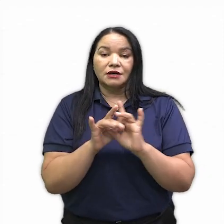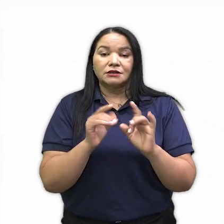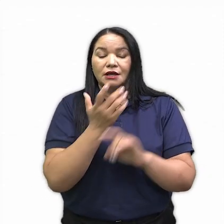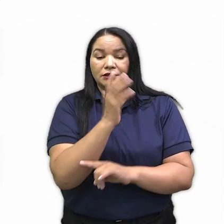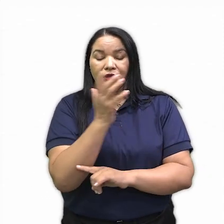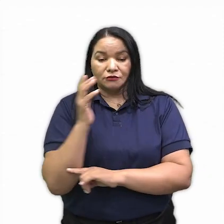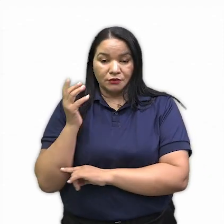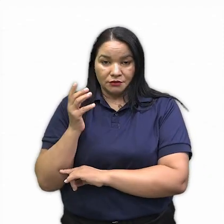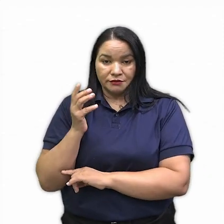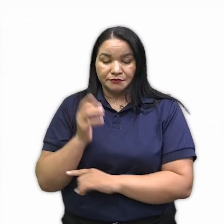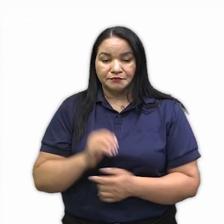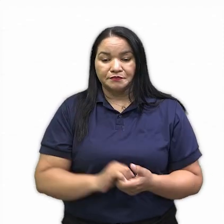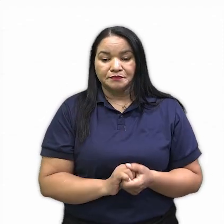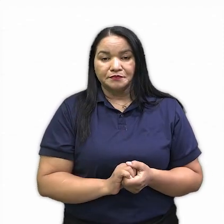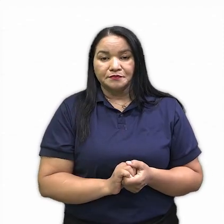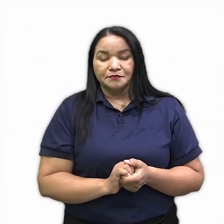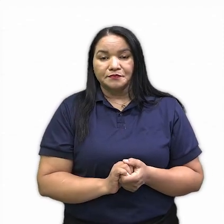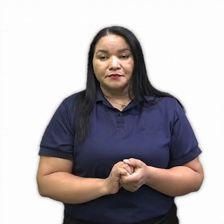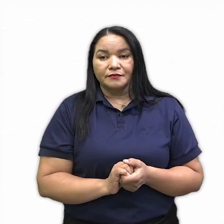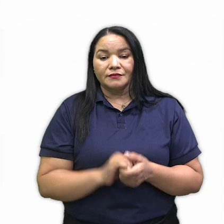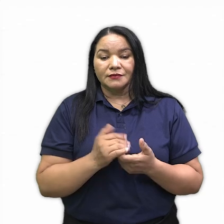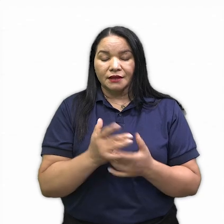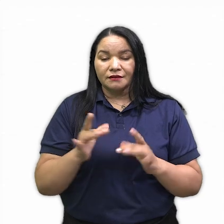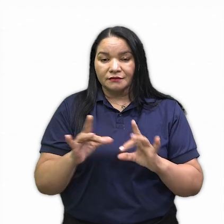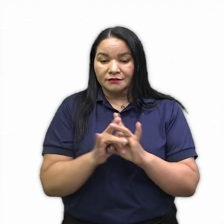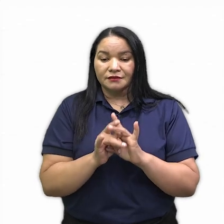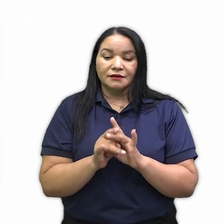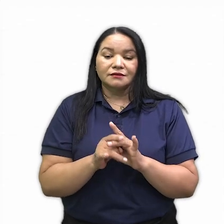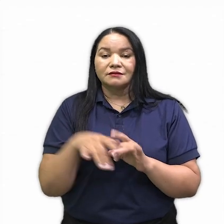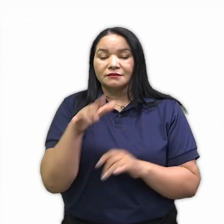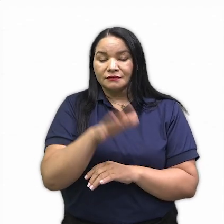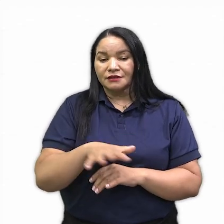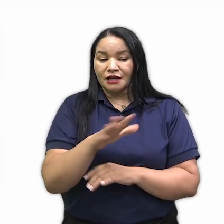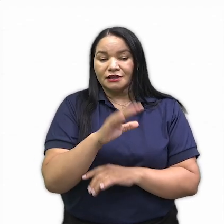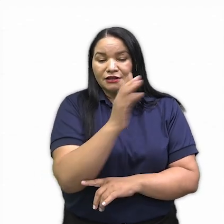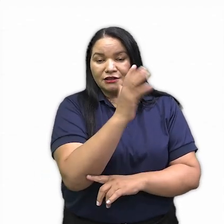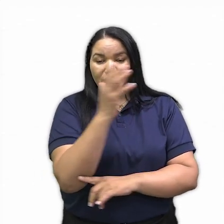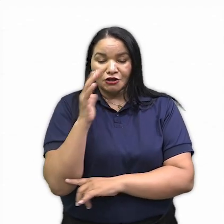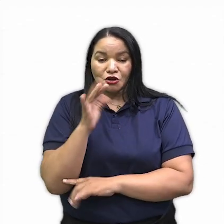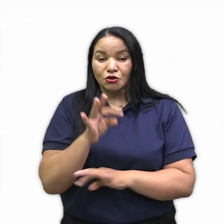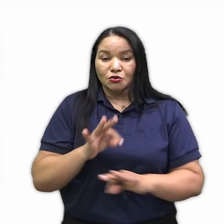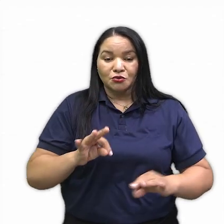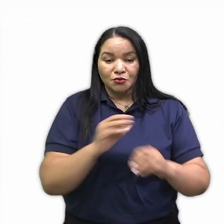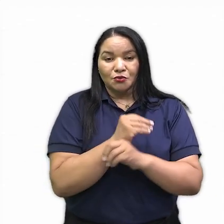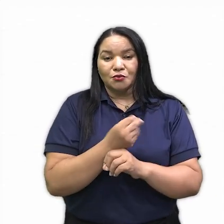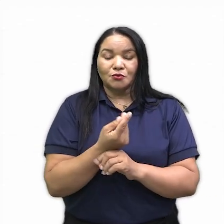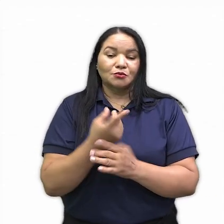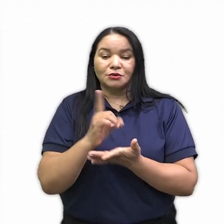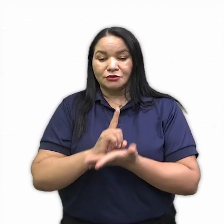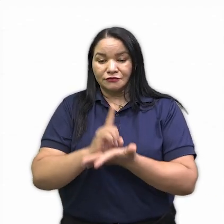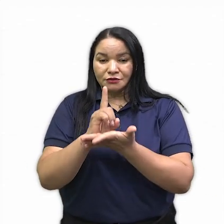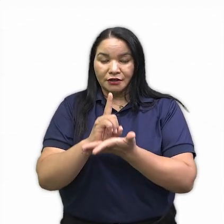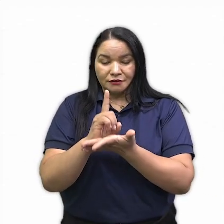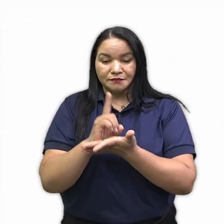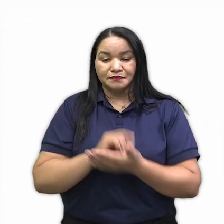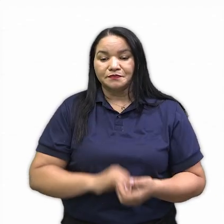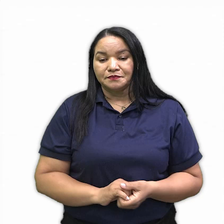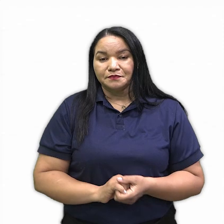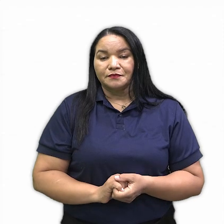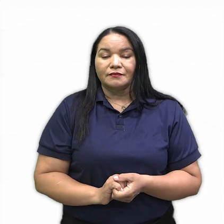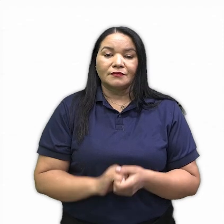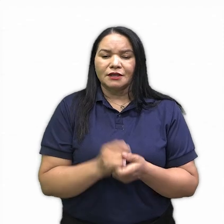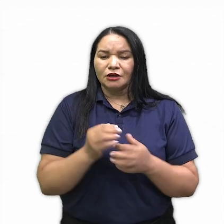à natureza. Eles estão bem ligados à parte da natureza, onde tudo é uma divindade para eles, tá bom? Isso